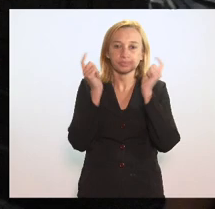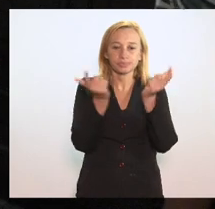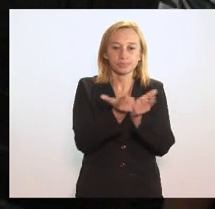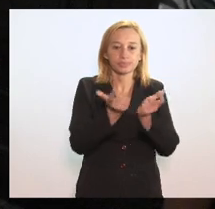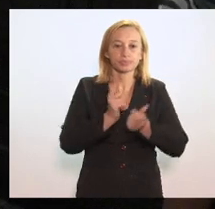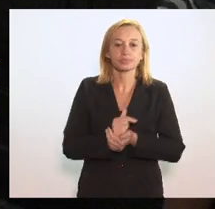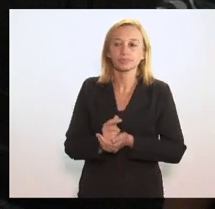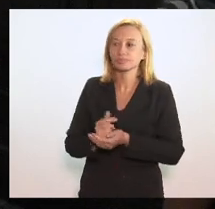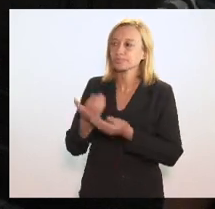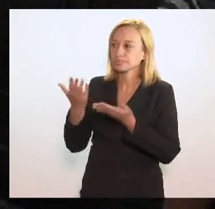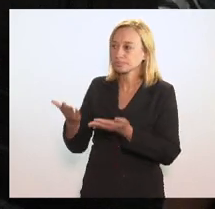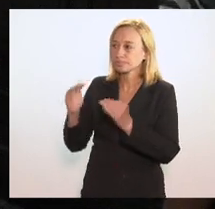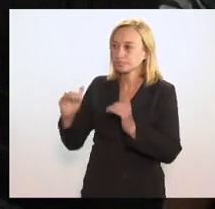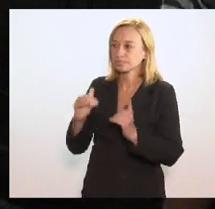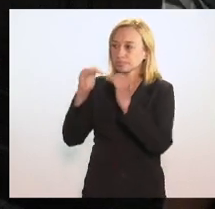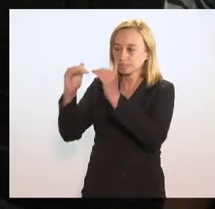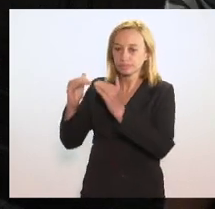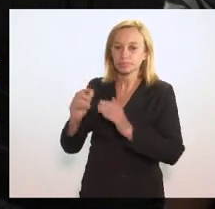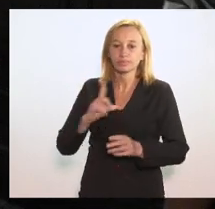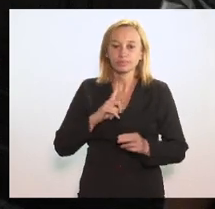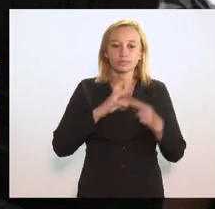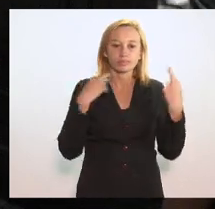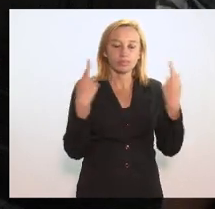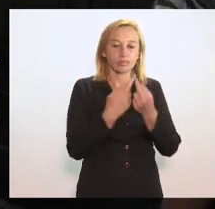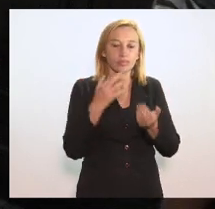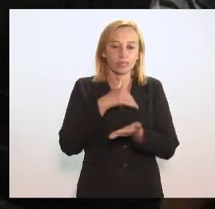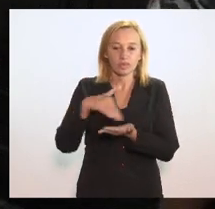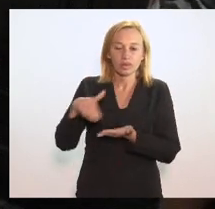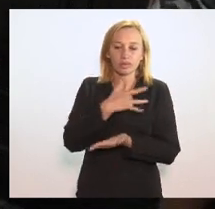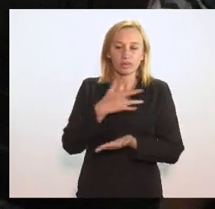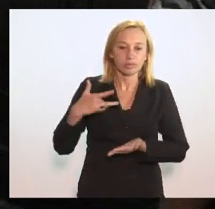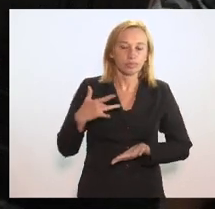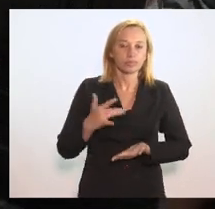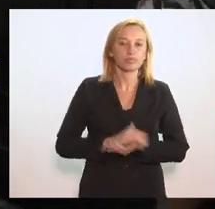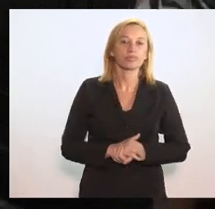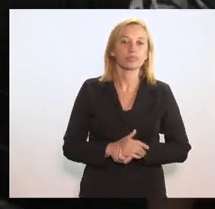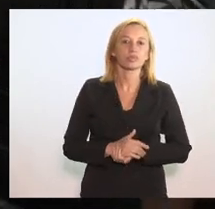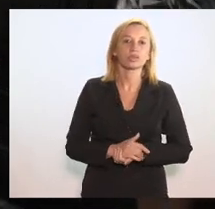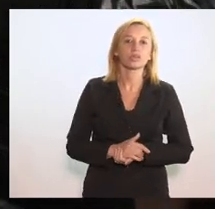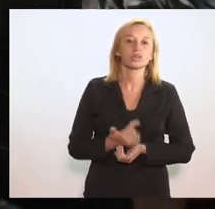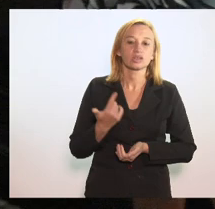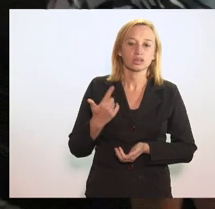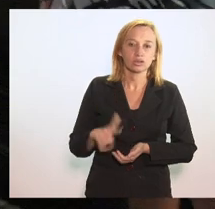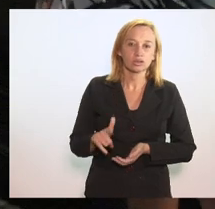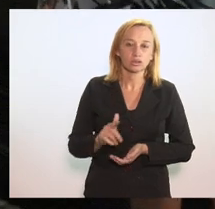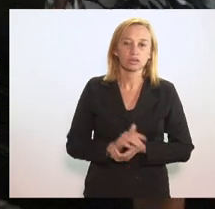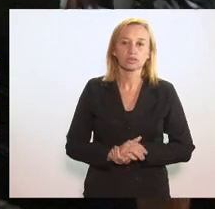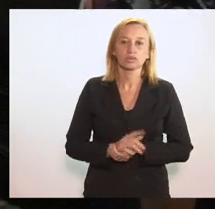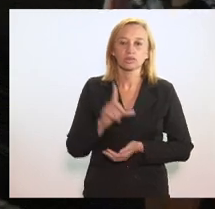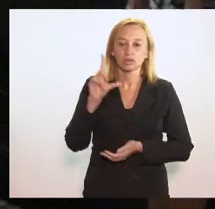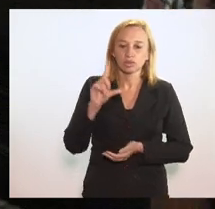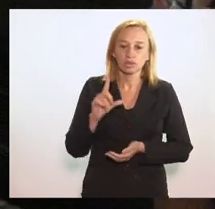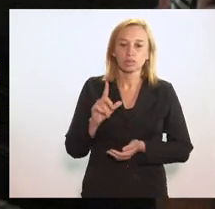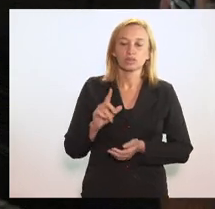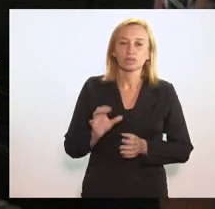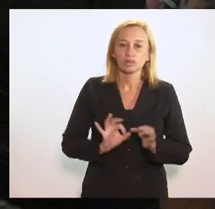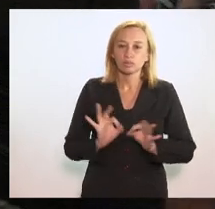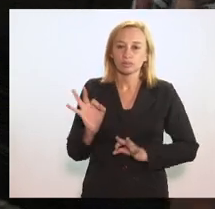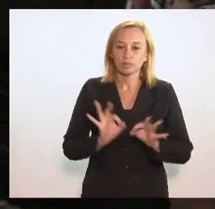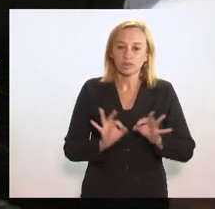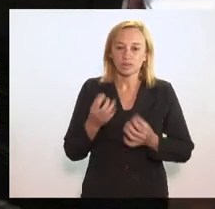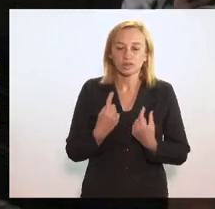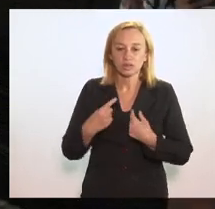Vossa Excelência. Hoje foi a reunião com os secretários de saúde, mais uma etapa de organização do plano de enfrentamento e